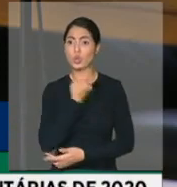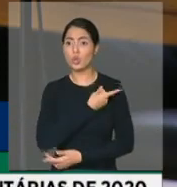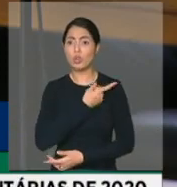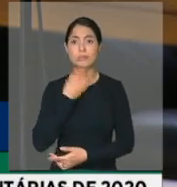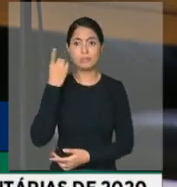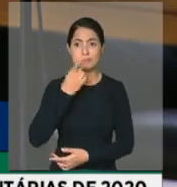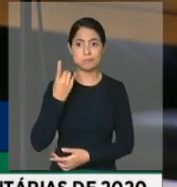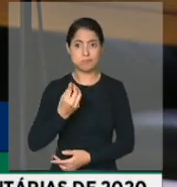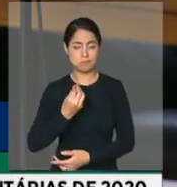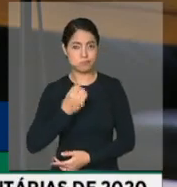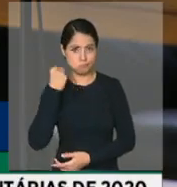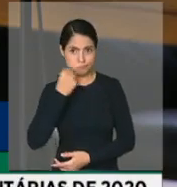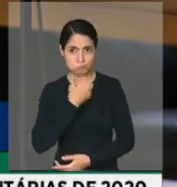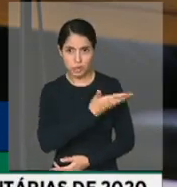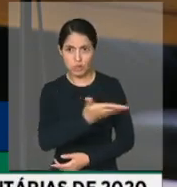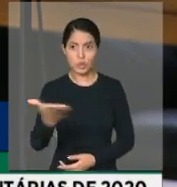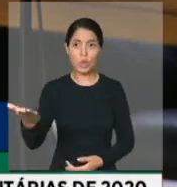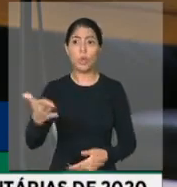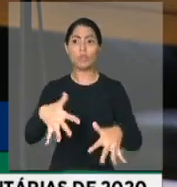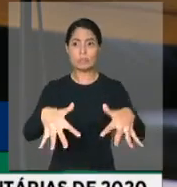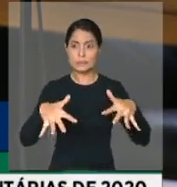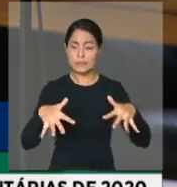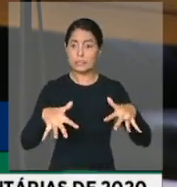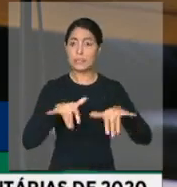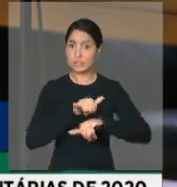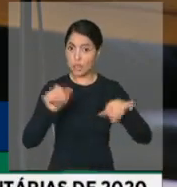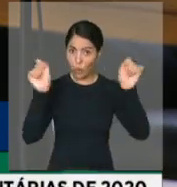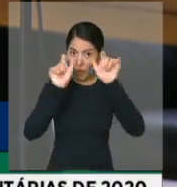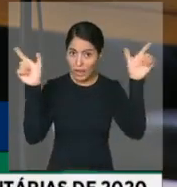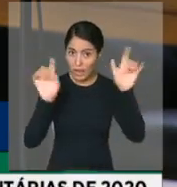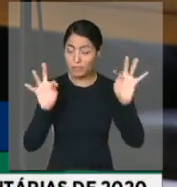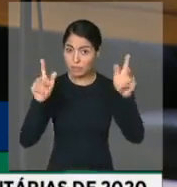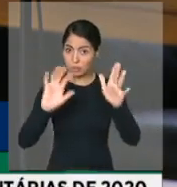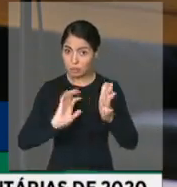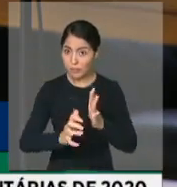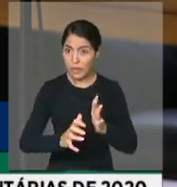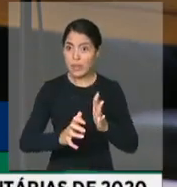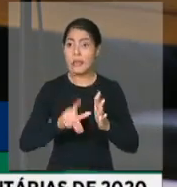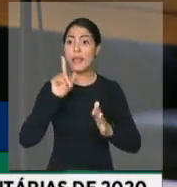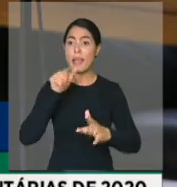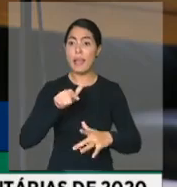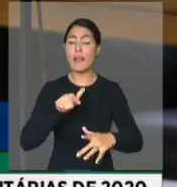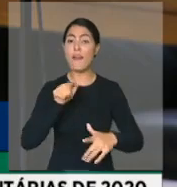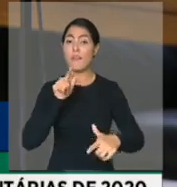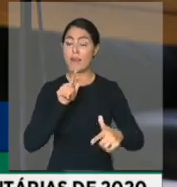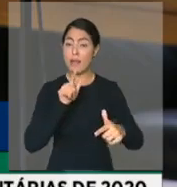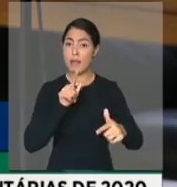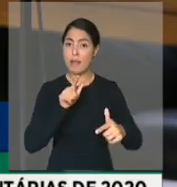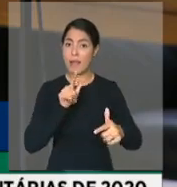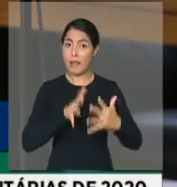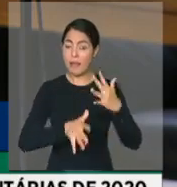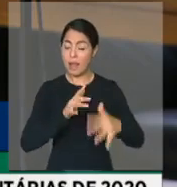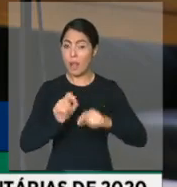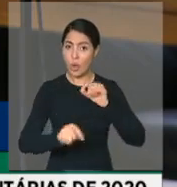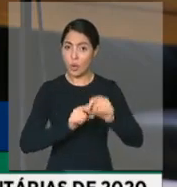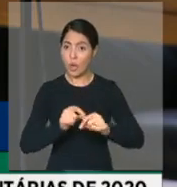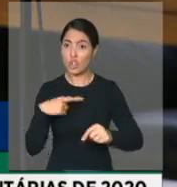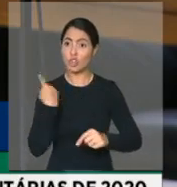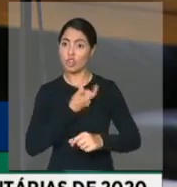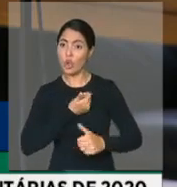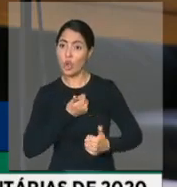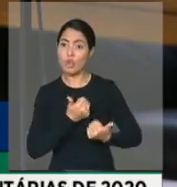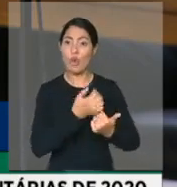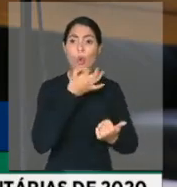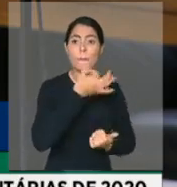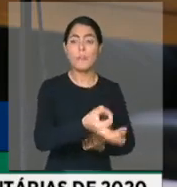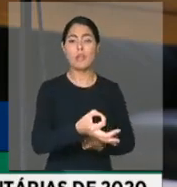eu alerto para todas as bancadas, fazerem contribuições que tenham impacto econômico